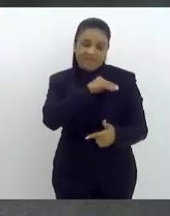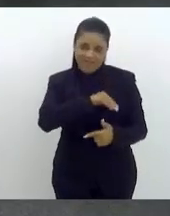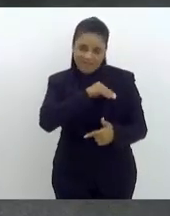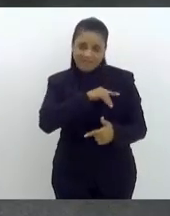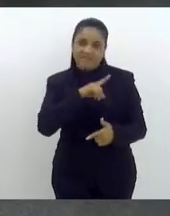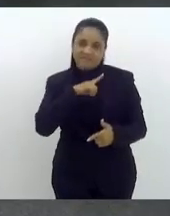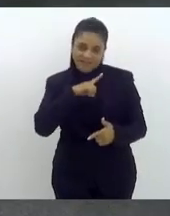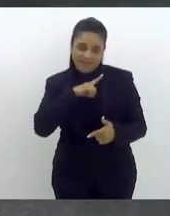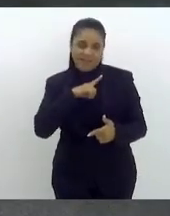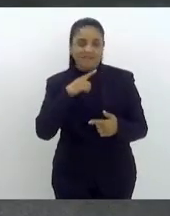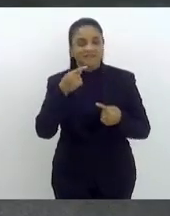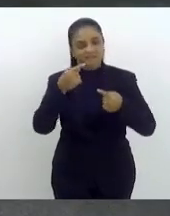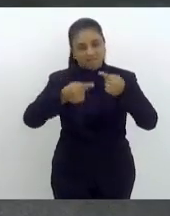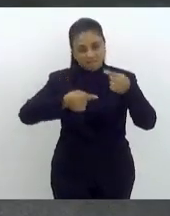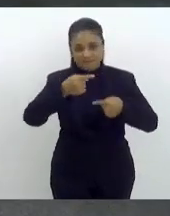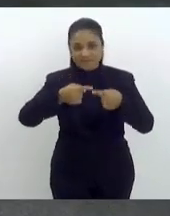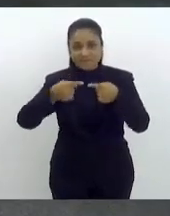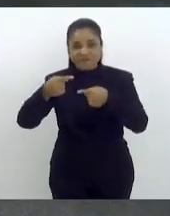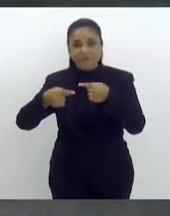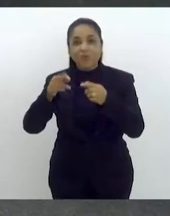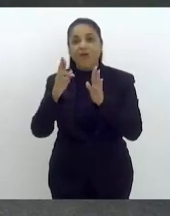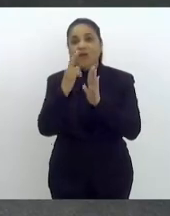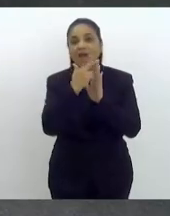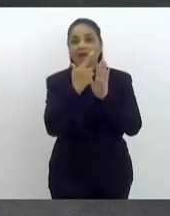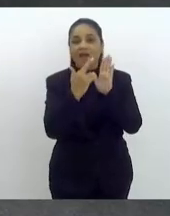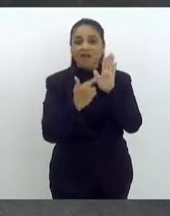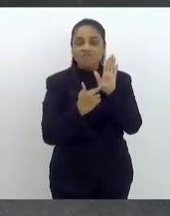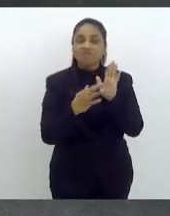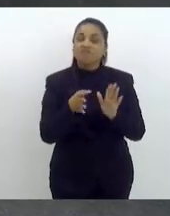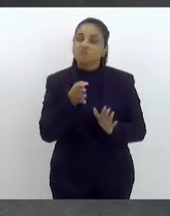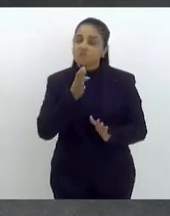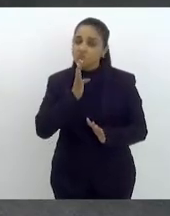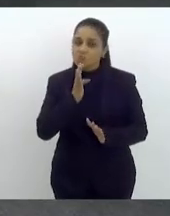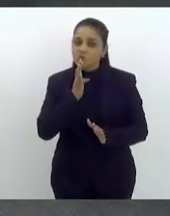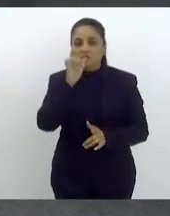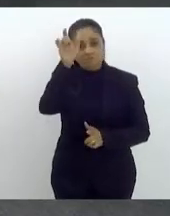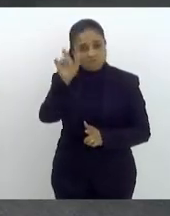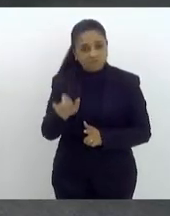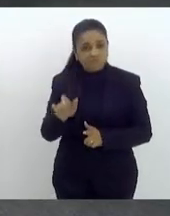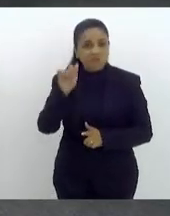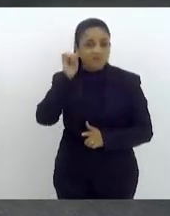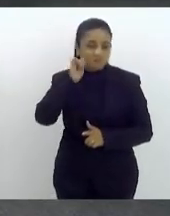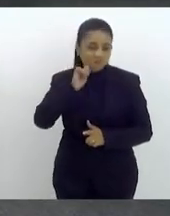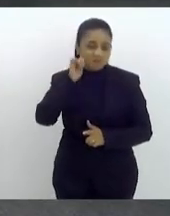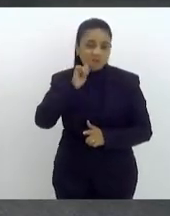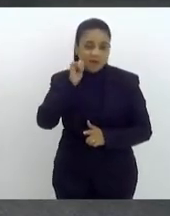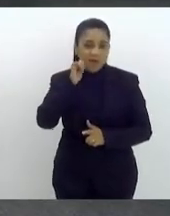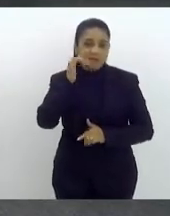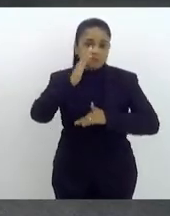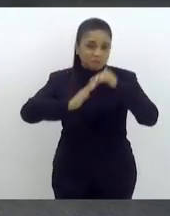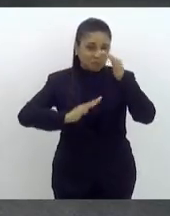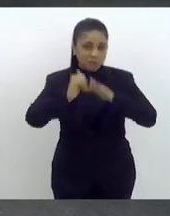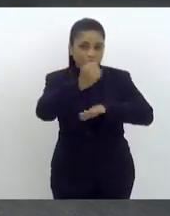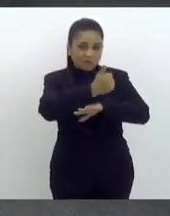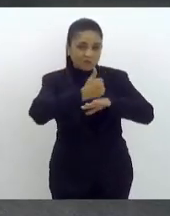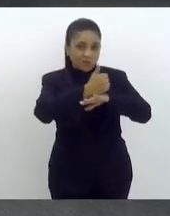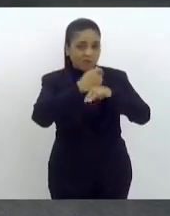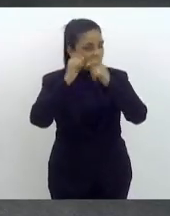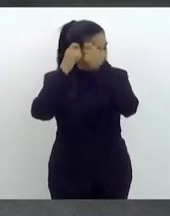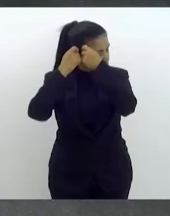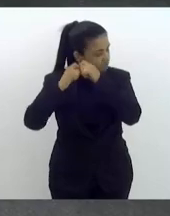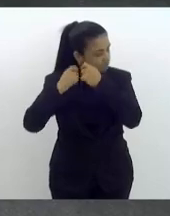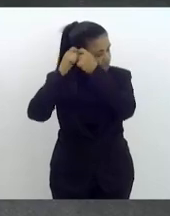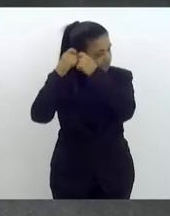senhora Presidente é sobre a regulamentação de reconhecer essas mulheres transistas na sua função então